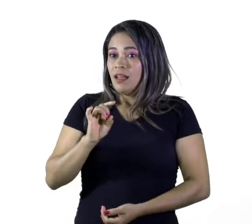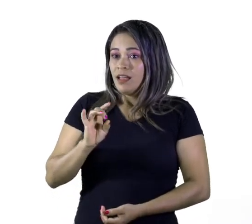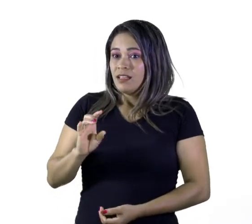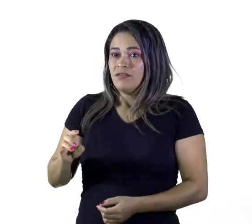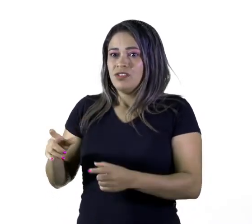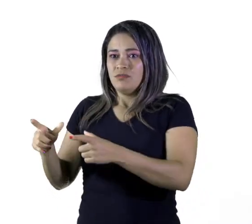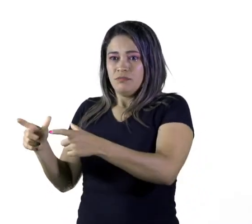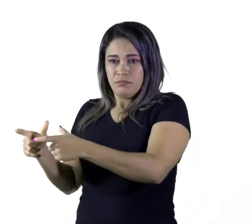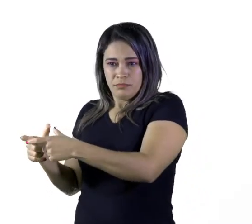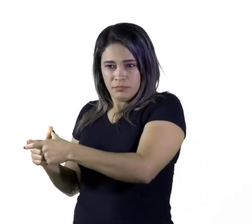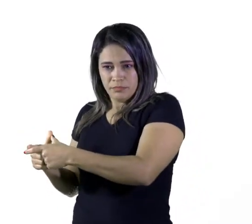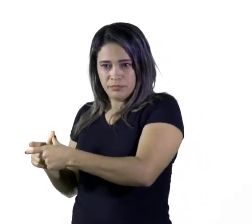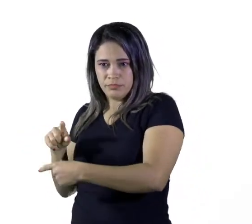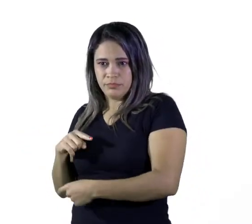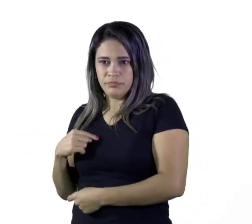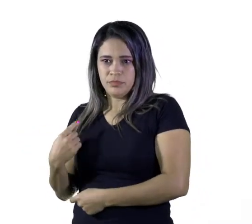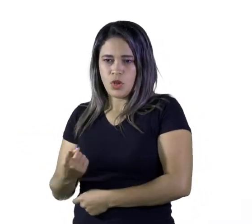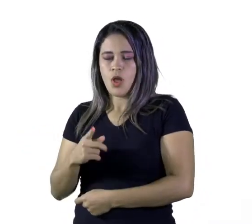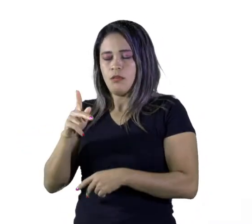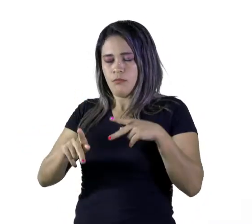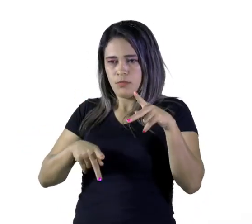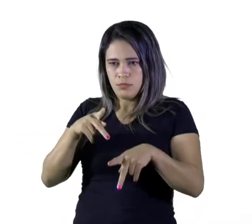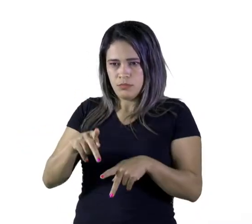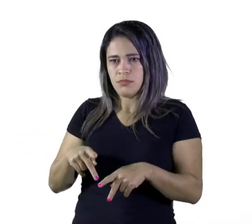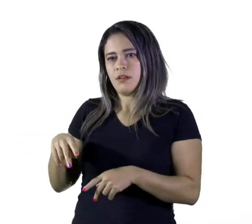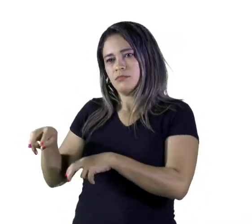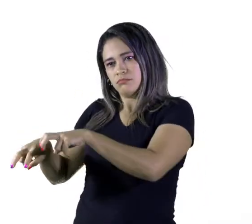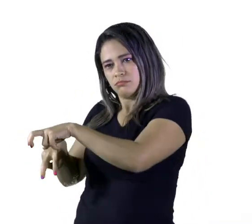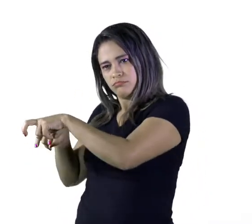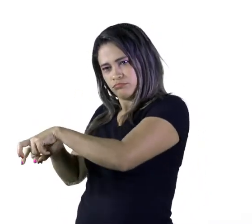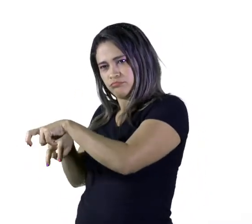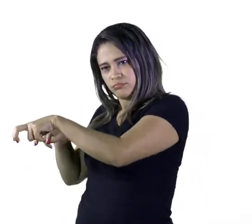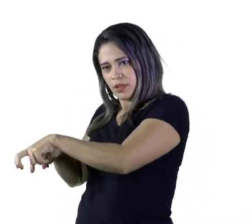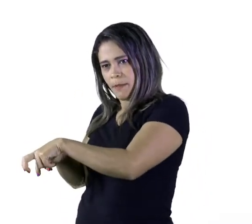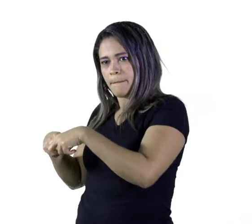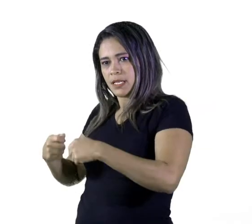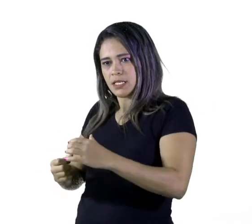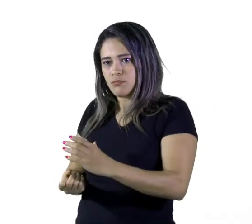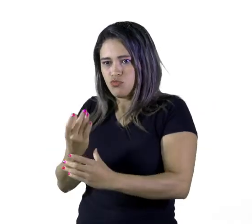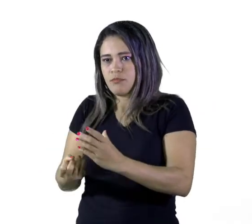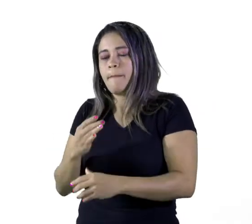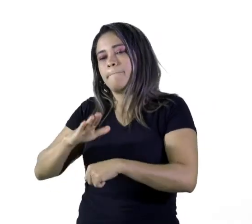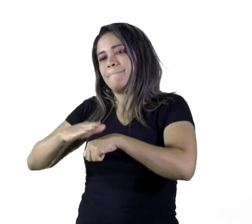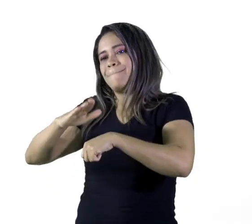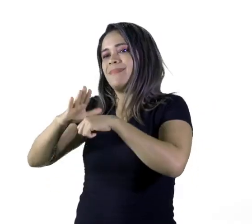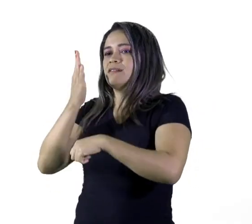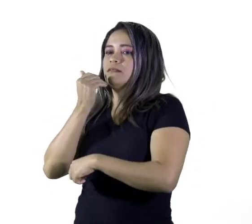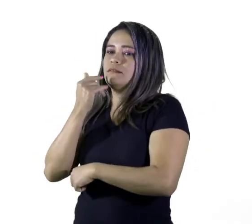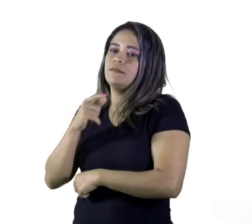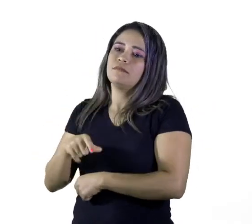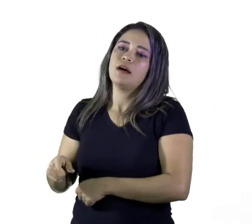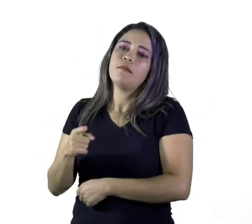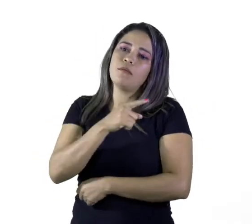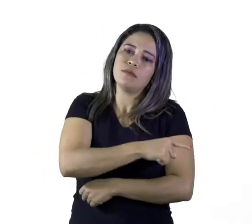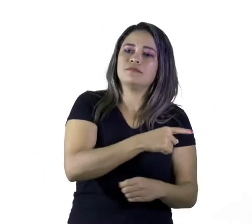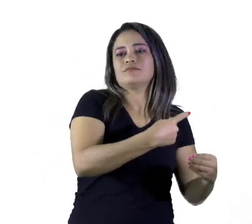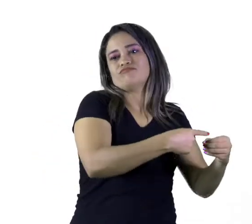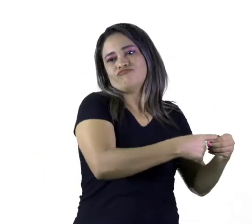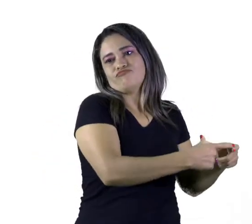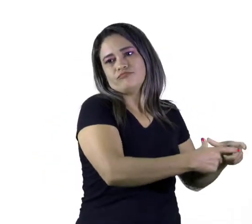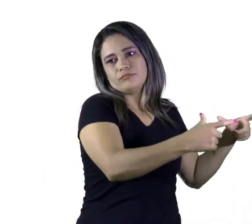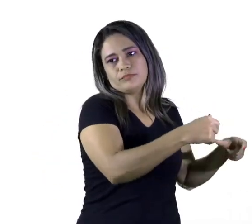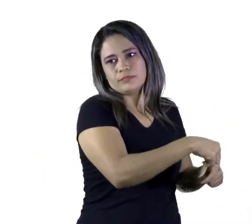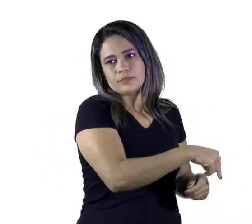gente da população rural precisa produzir mais alimentos para a população urbana. E isso só é